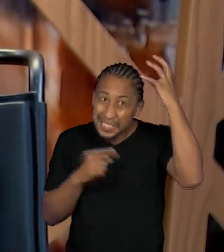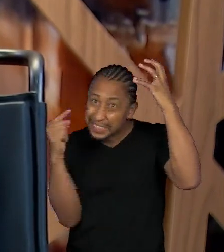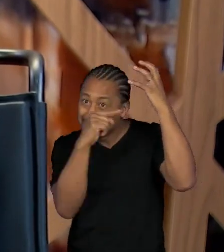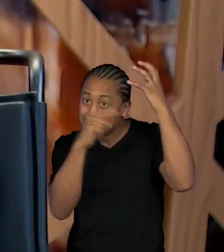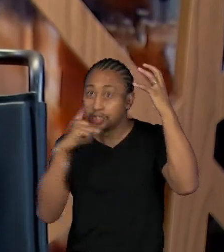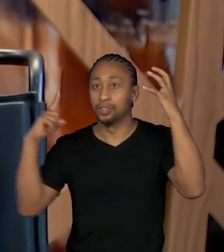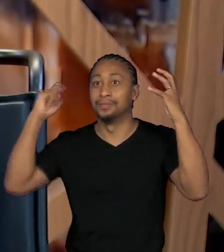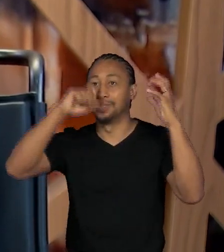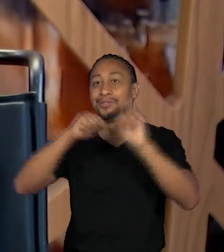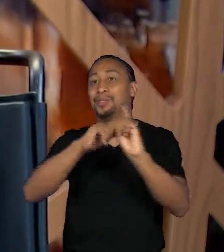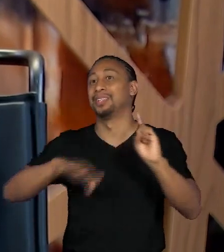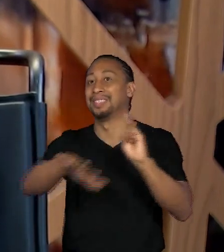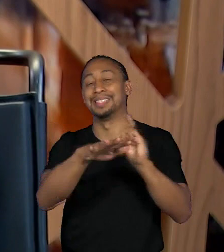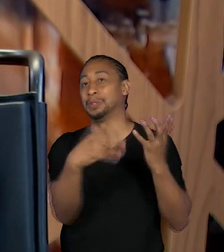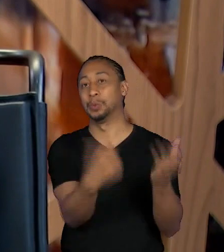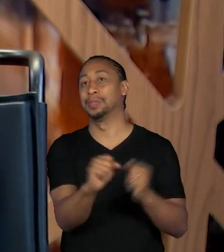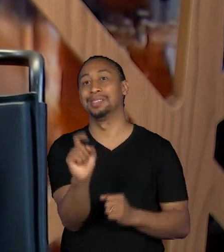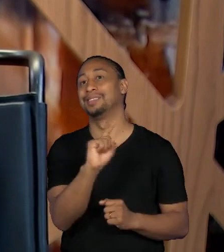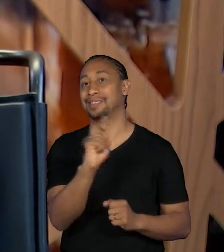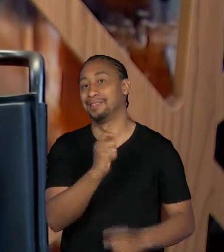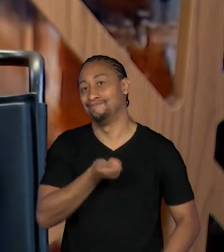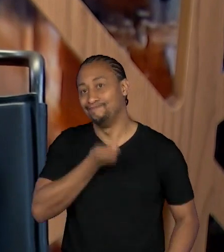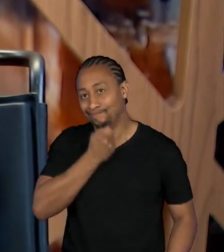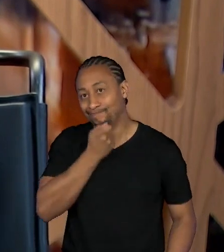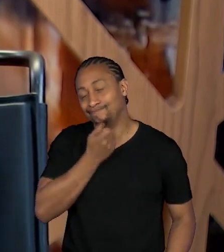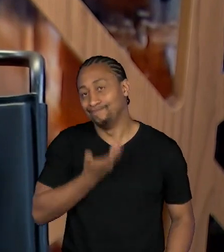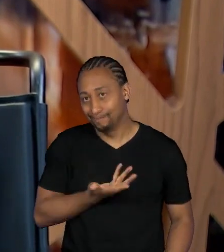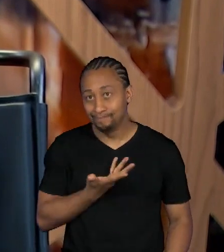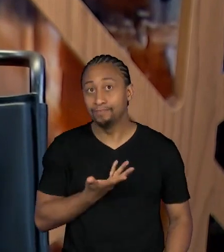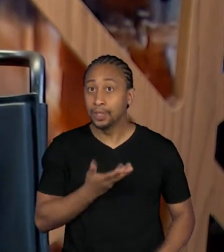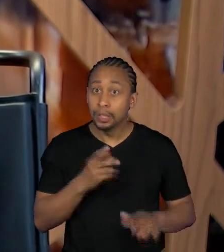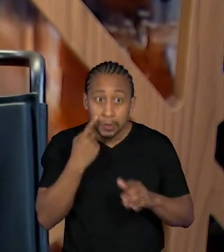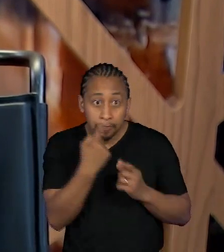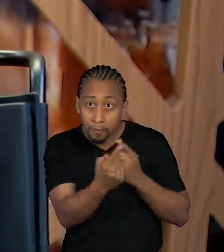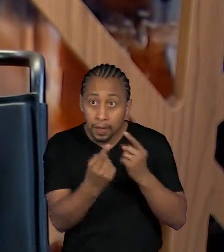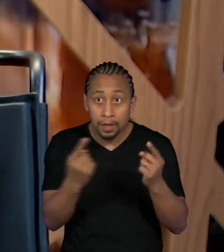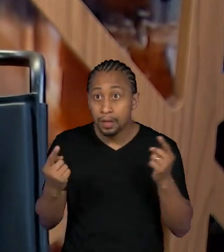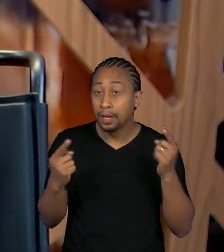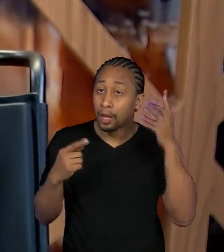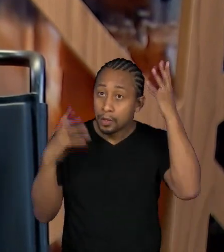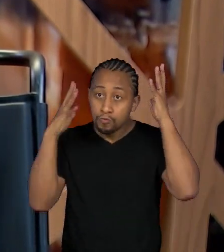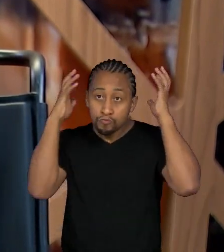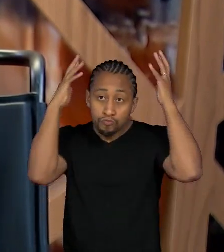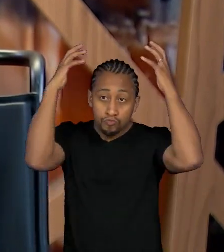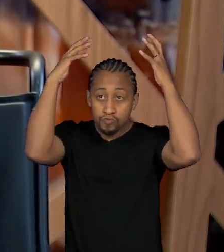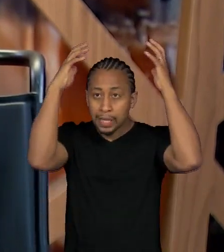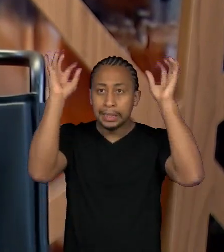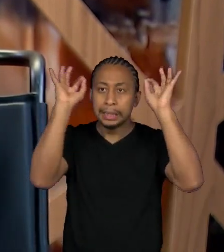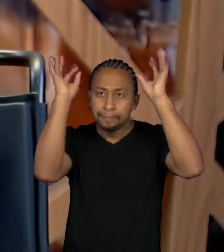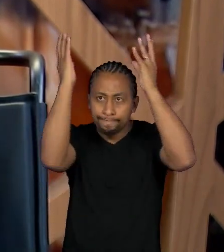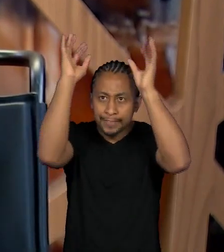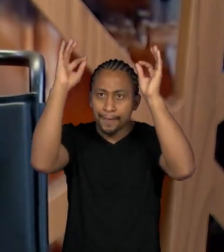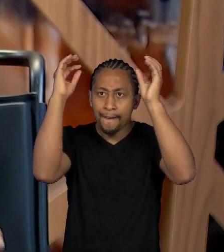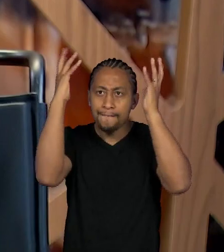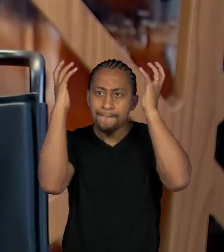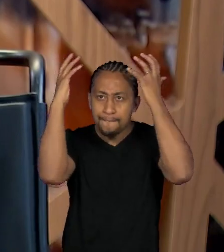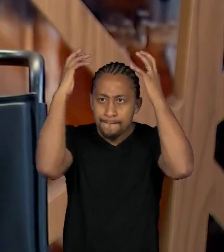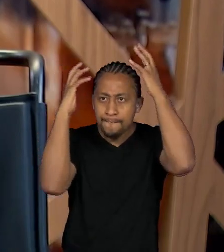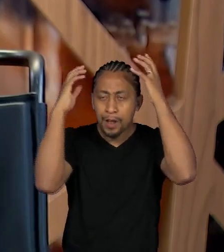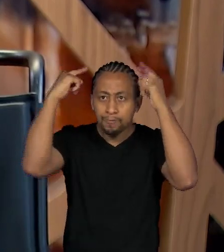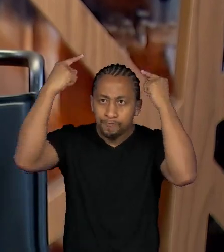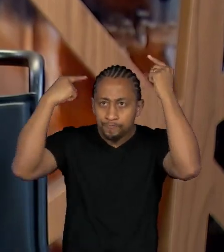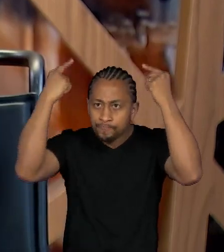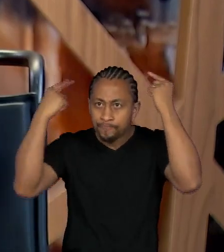socialmente ainda, né? Então, a gente vê muitos procedimentos que tentam adequar esse cabelo ao cacho, que é mais